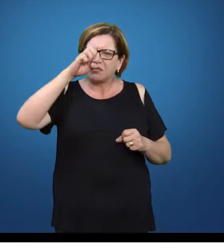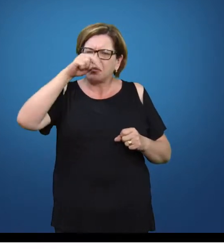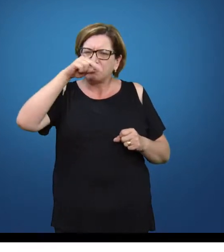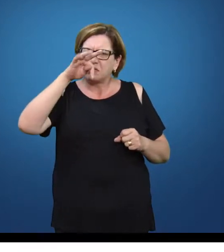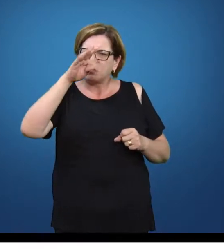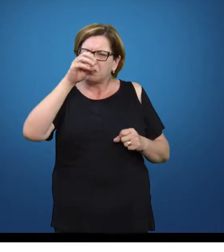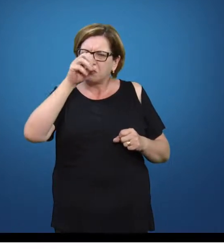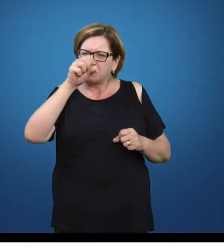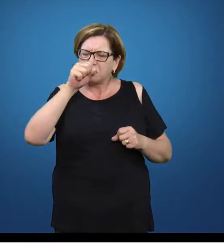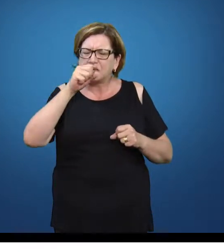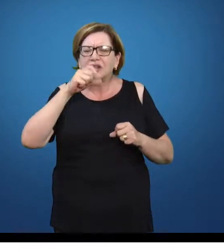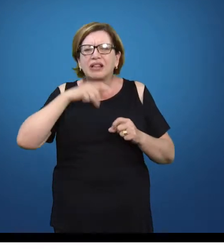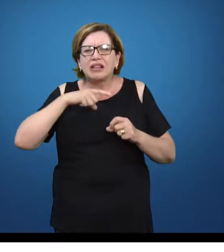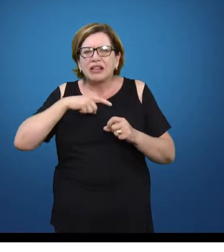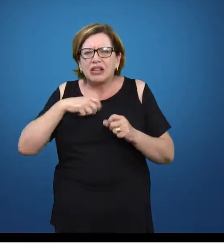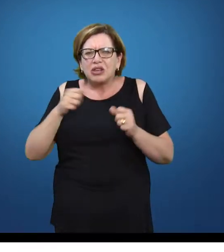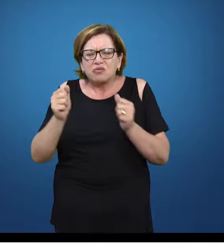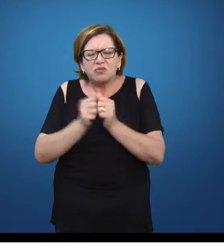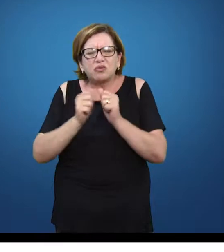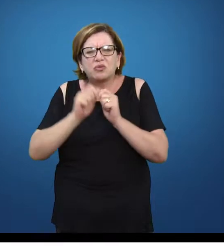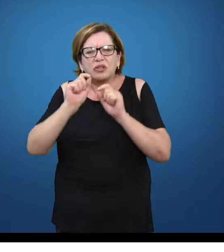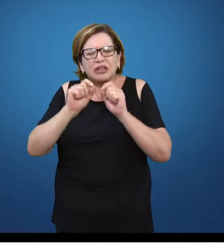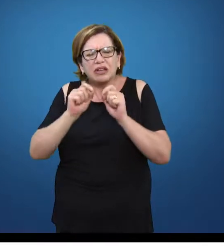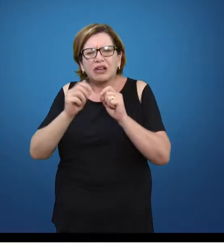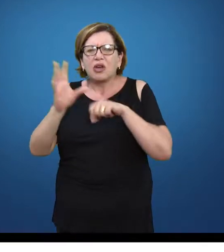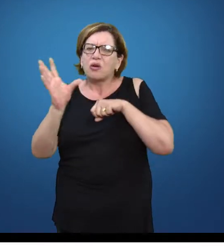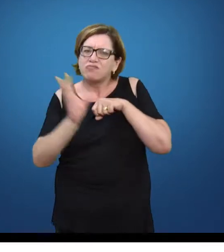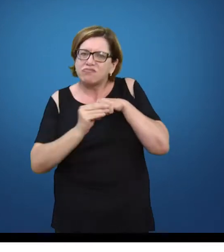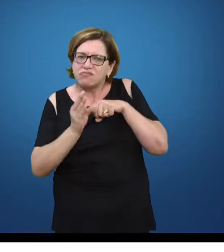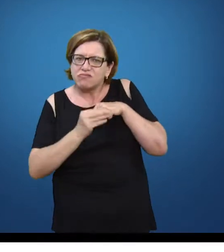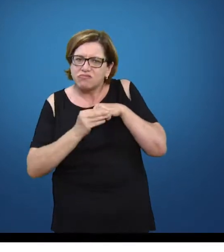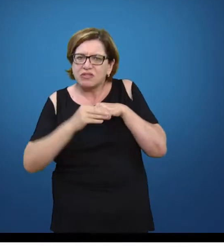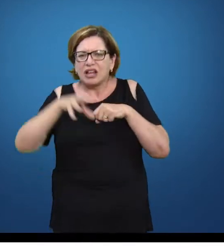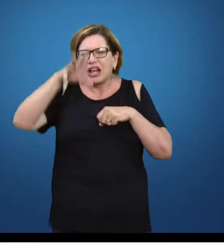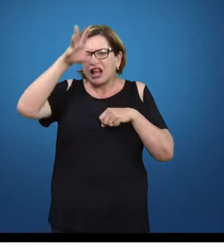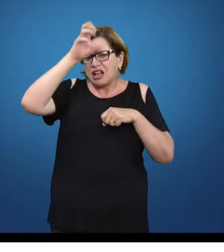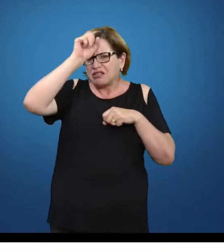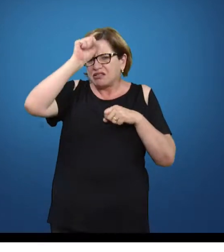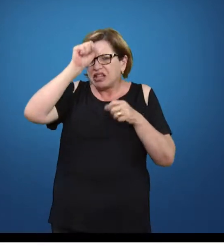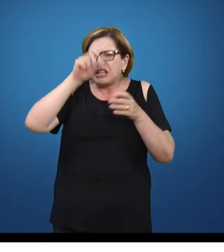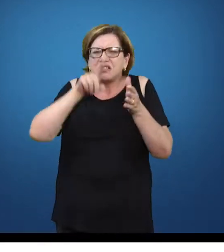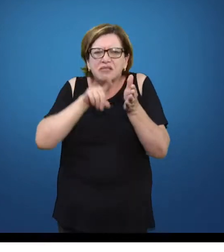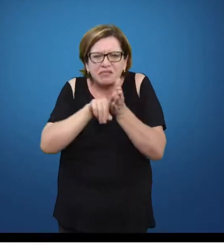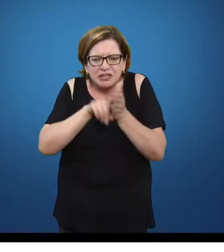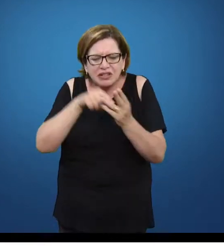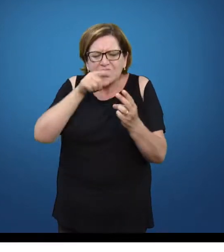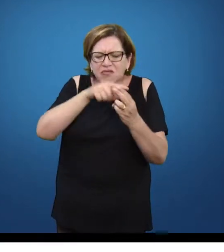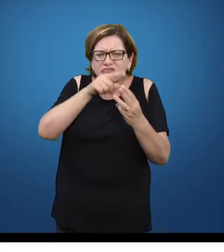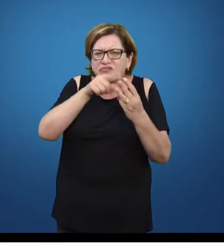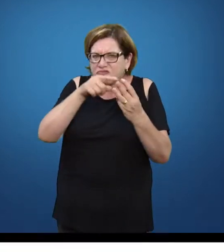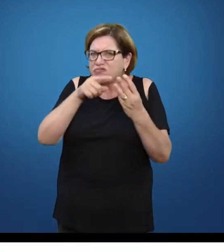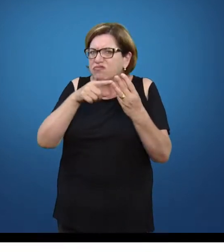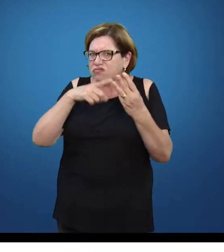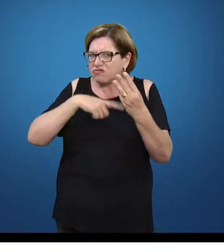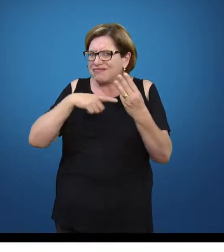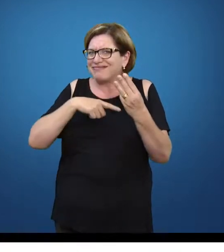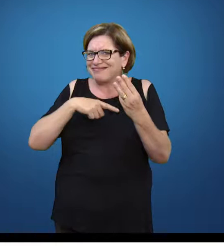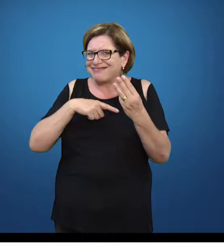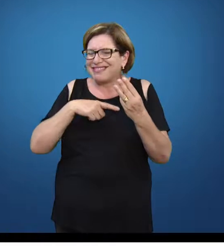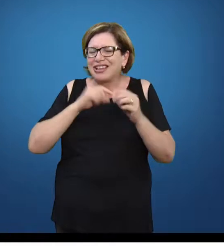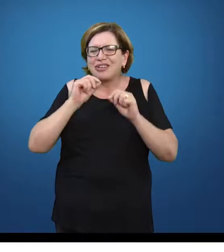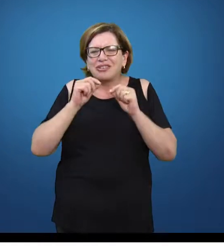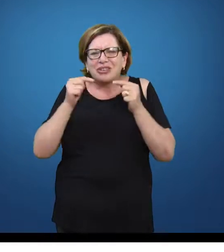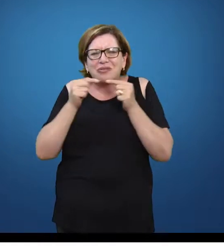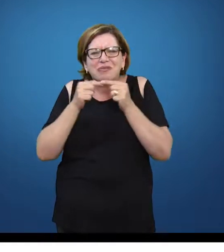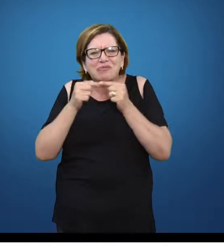conhecimento, aprendizagem, pesquisa, mas o que tudo isso tem a ver com política educacional? Tem tudo a